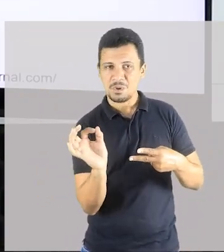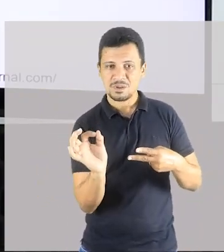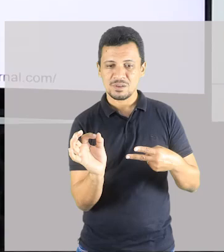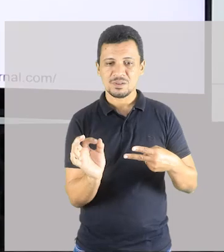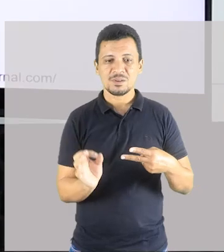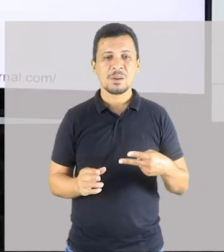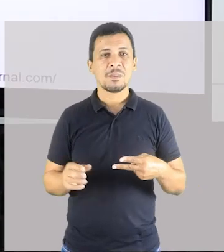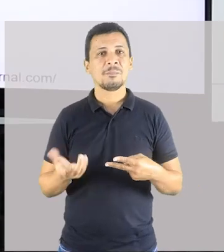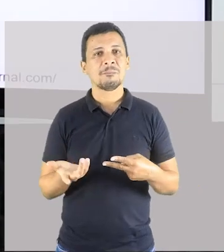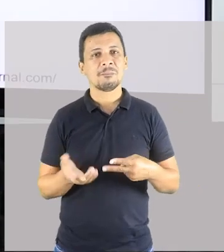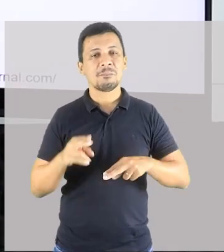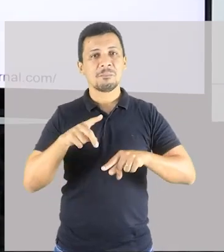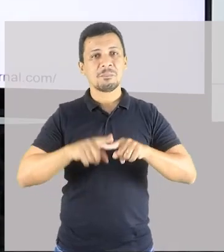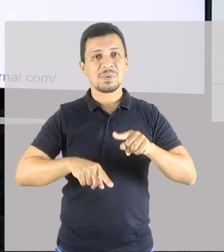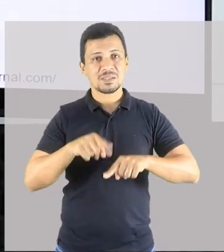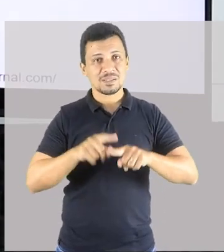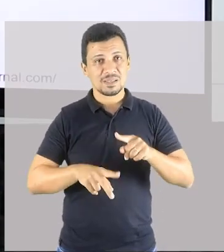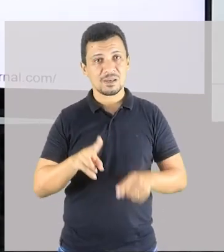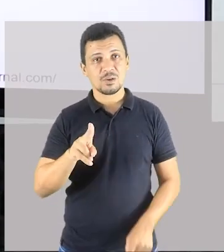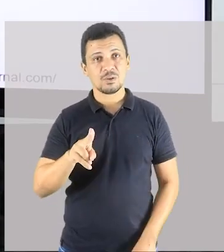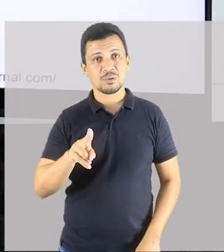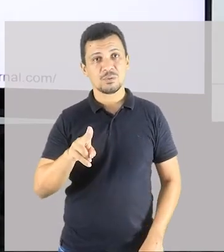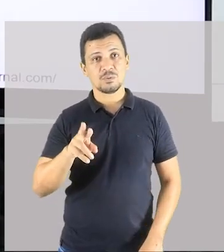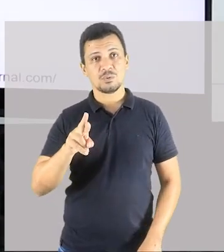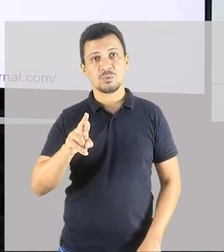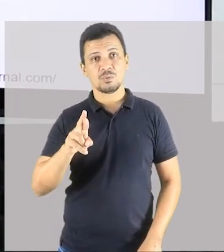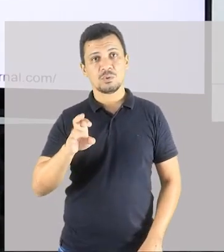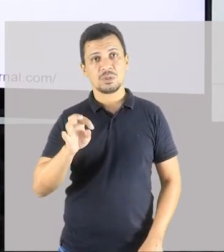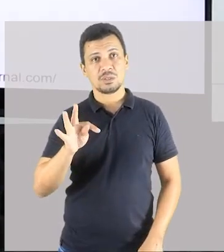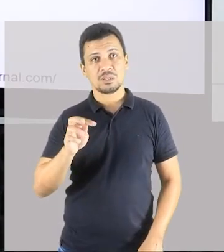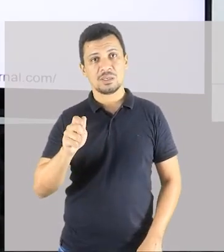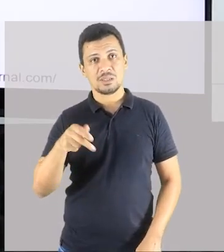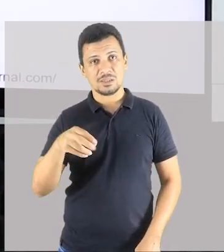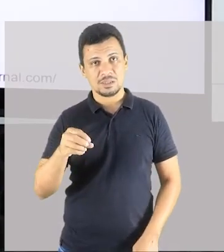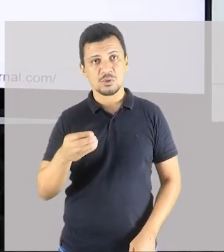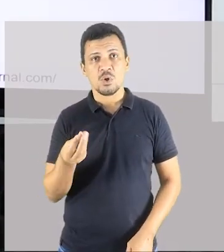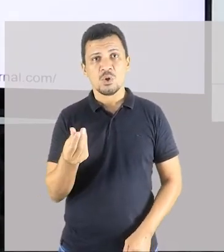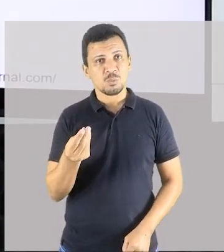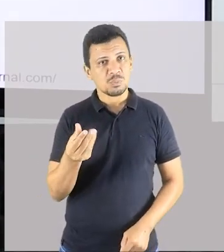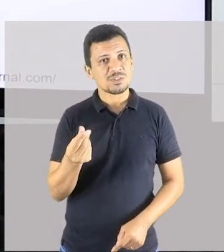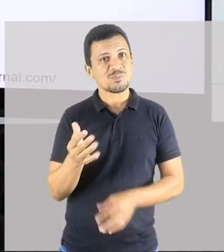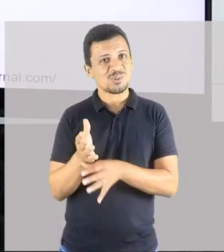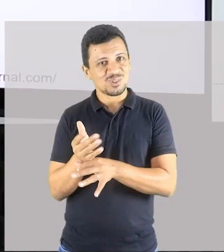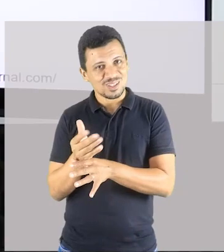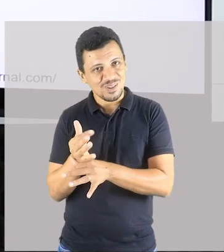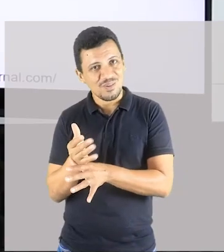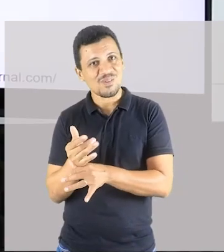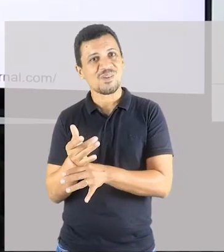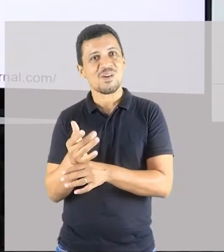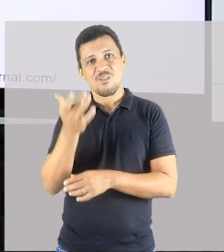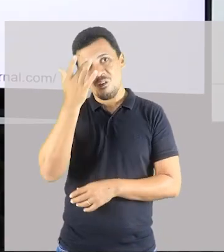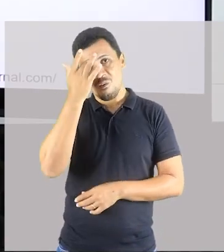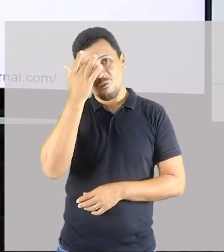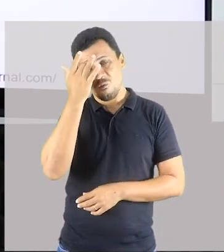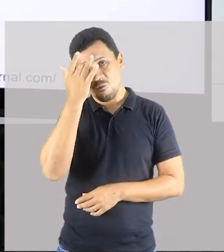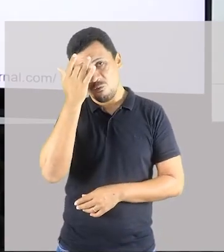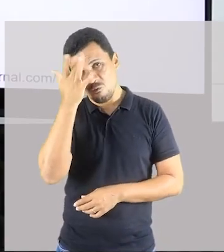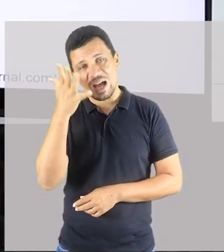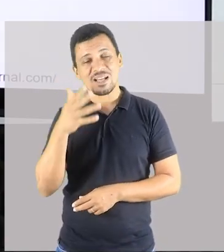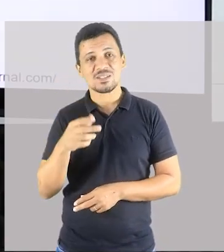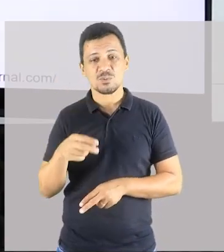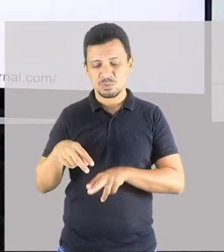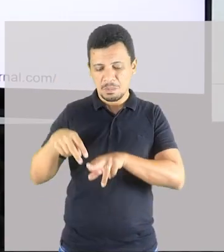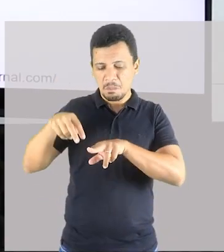do uretano, tá? Uma substância que é mais maleável, que dá uma flexibilidade maior e facilita